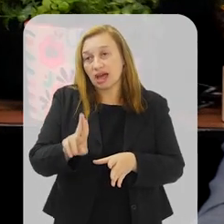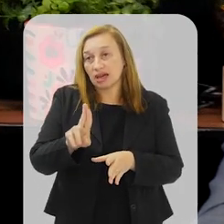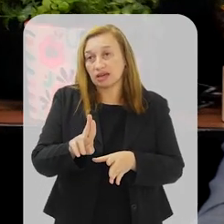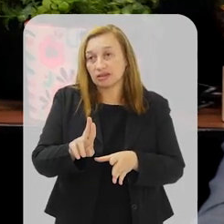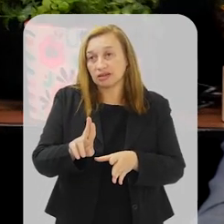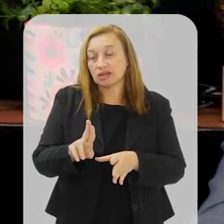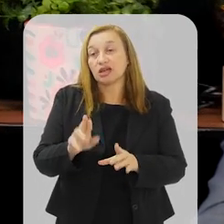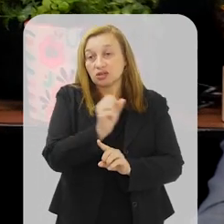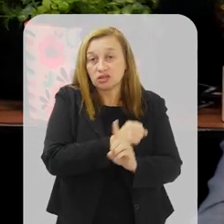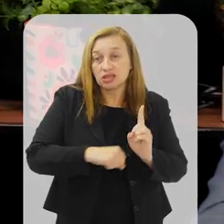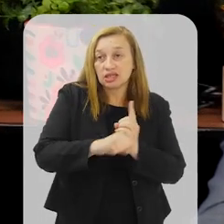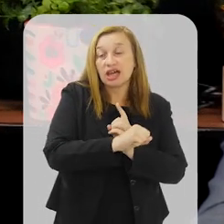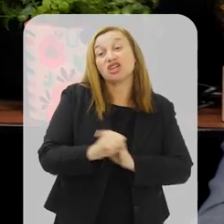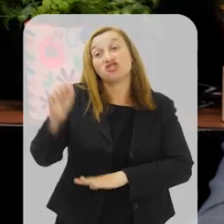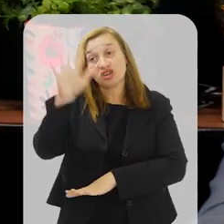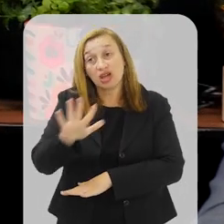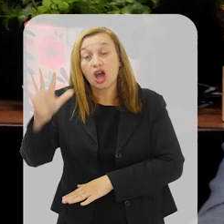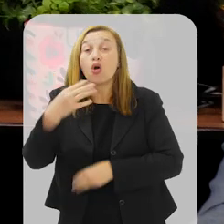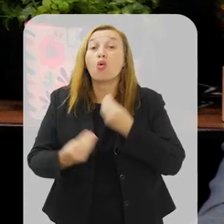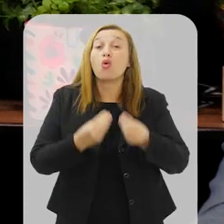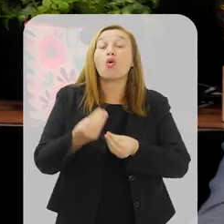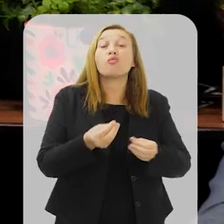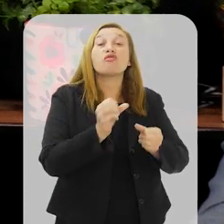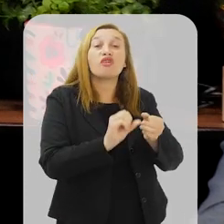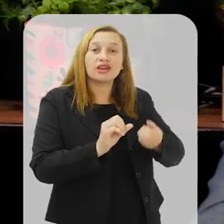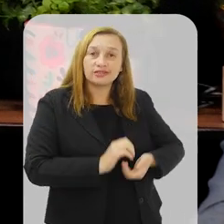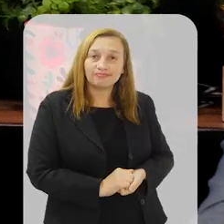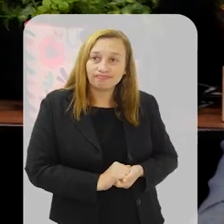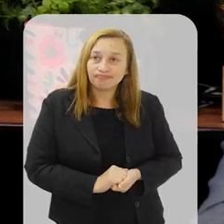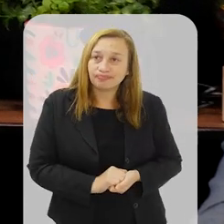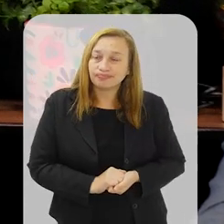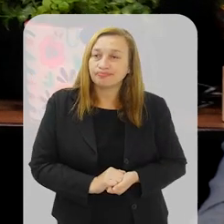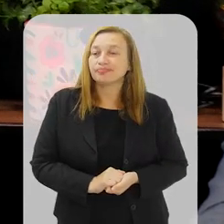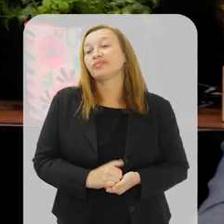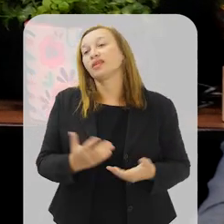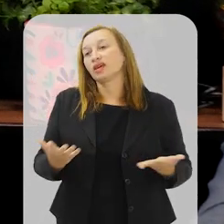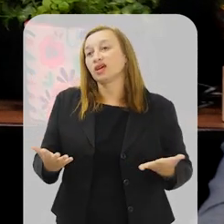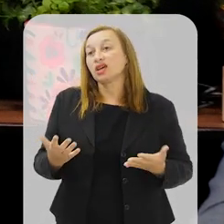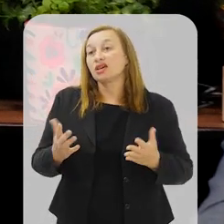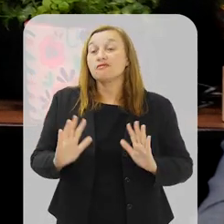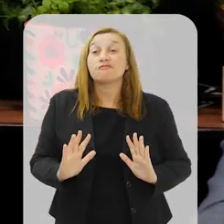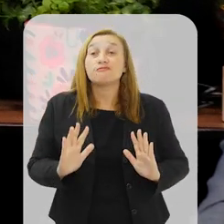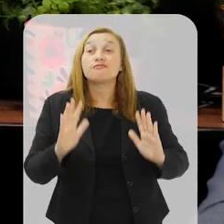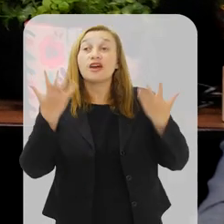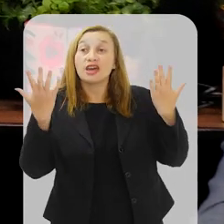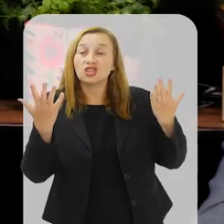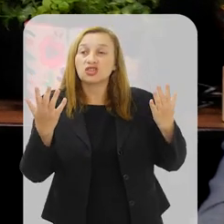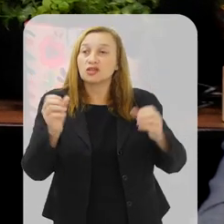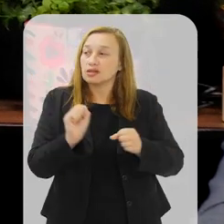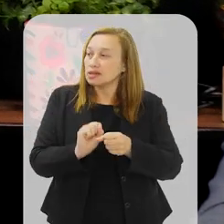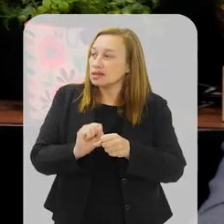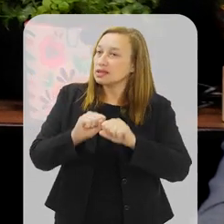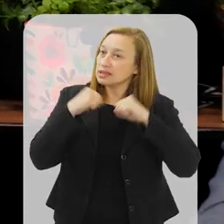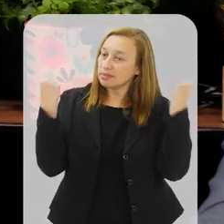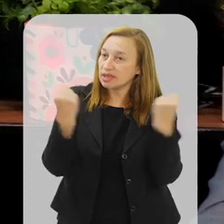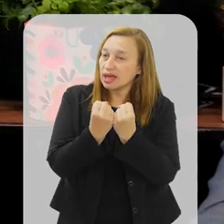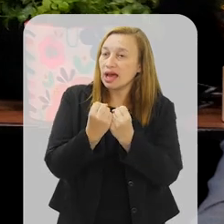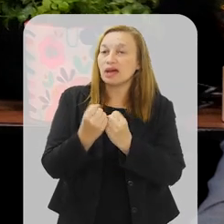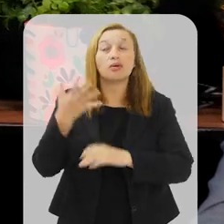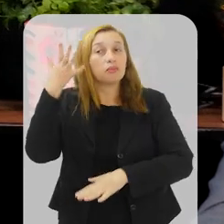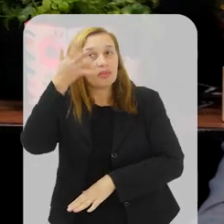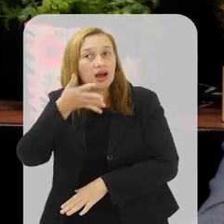Universidades a sociedade civil no geral como a sociedade faz isso ela faz através de eventos